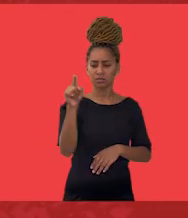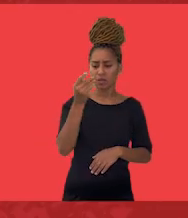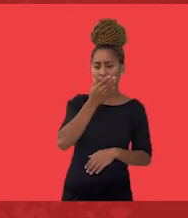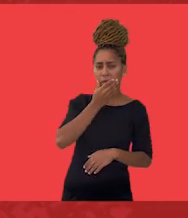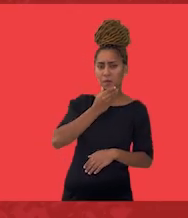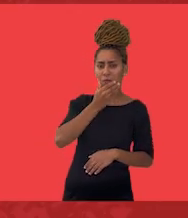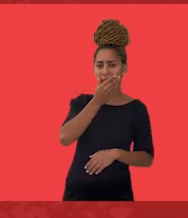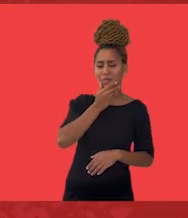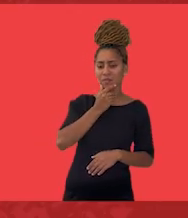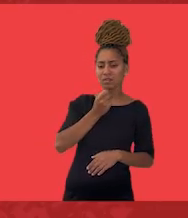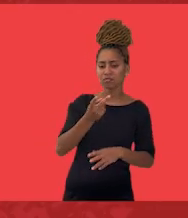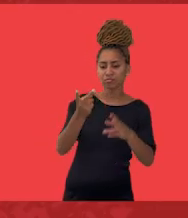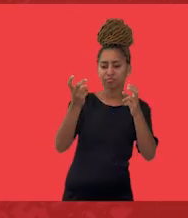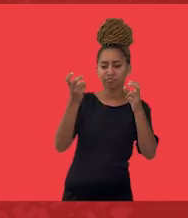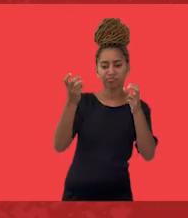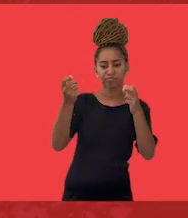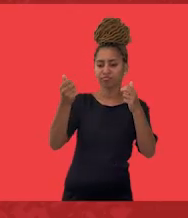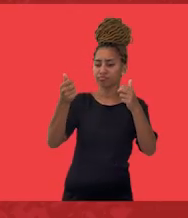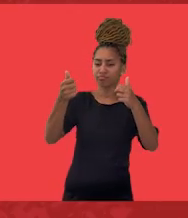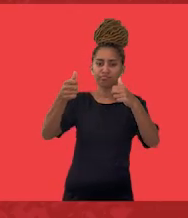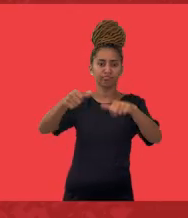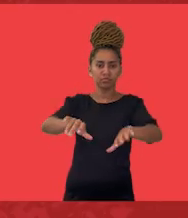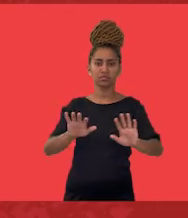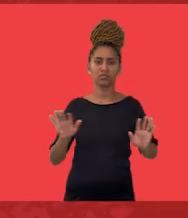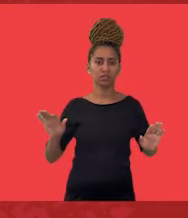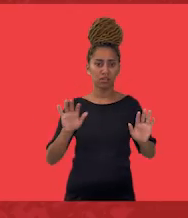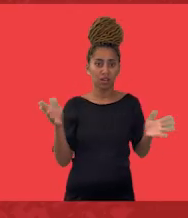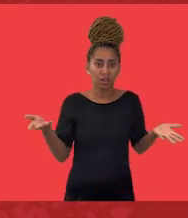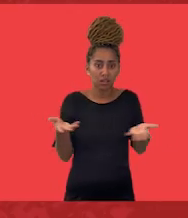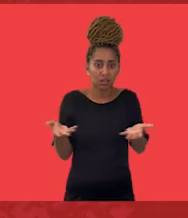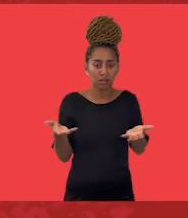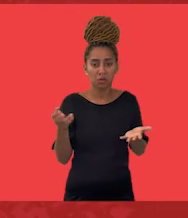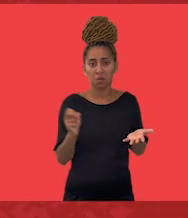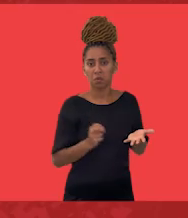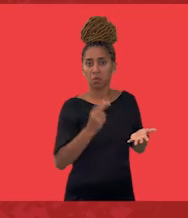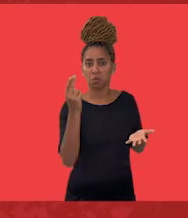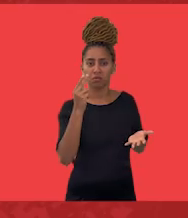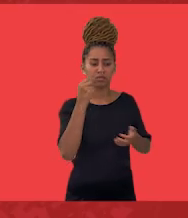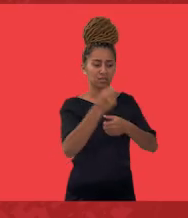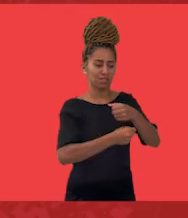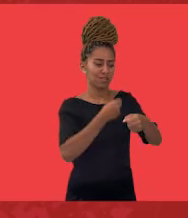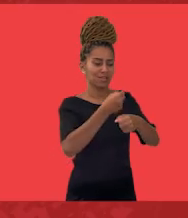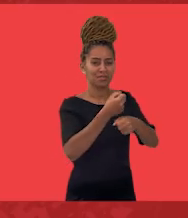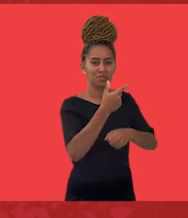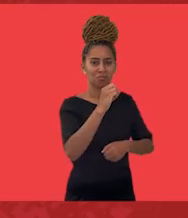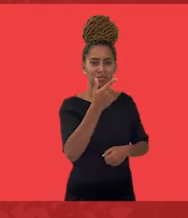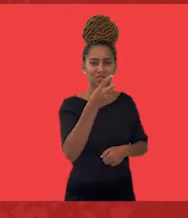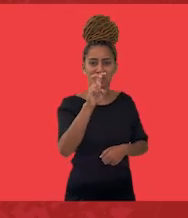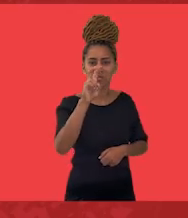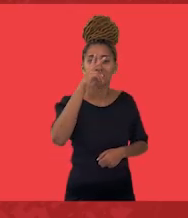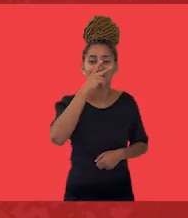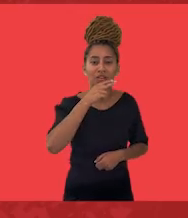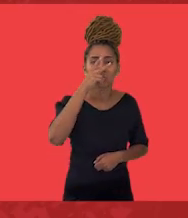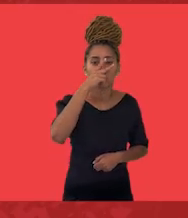outro sonho, um em que eu sou eu mesma,